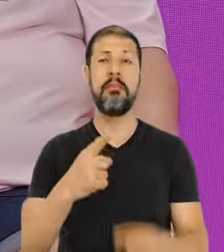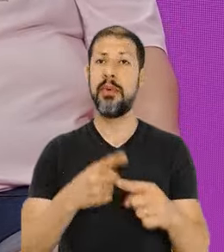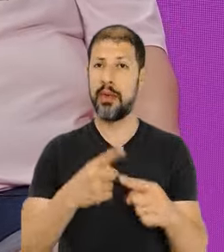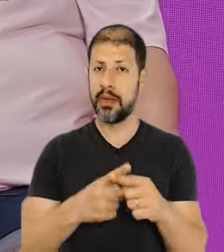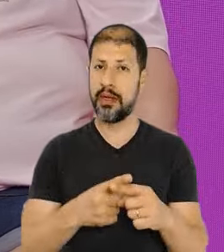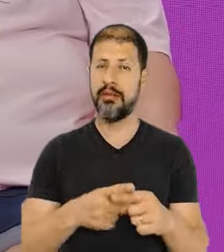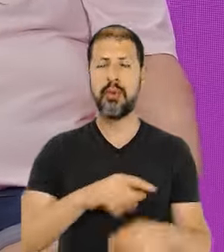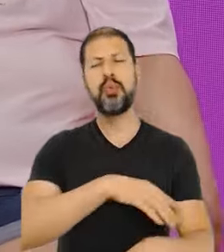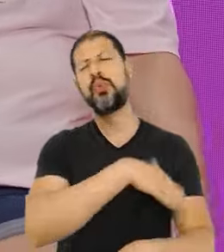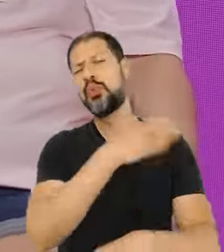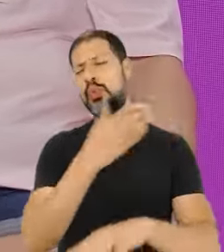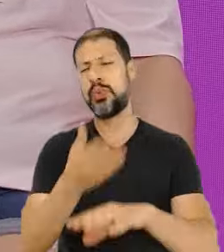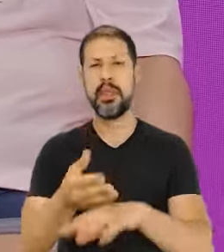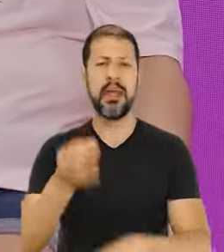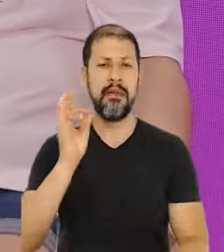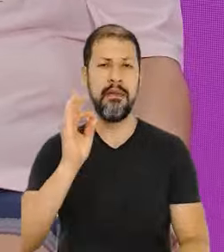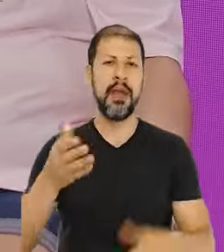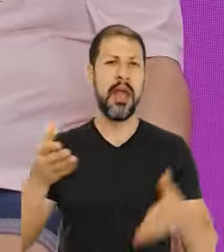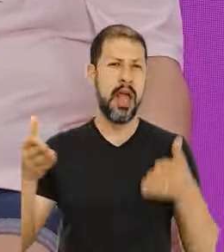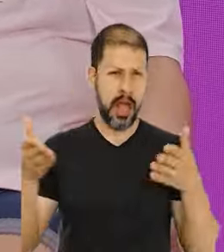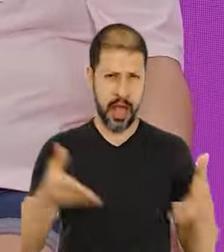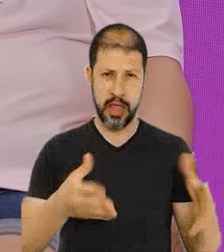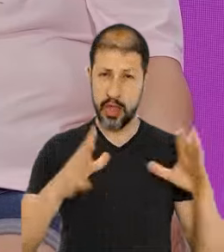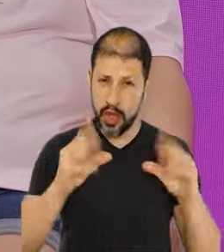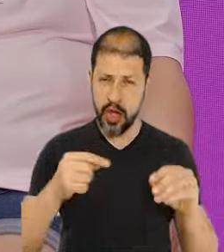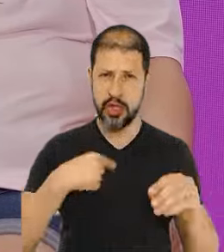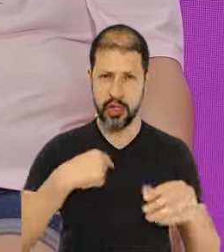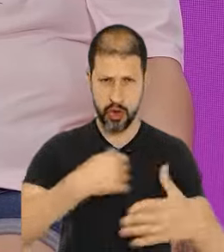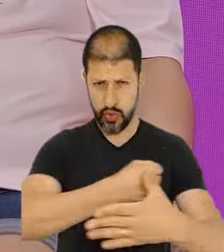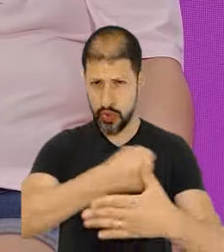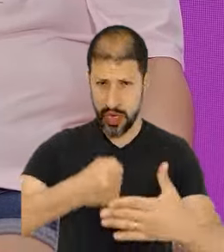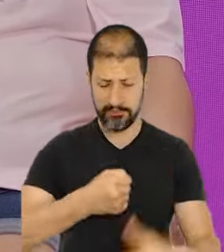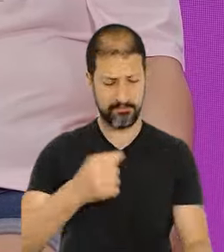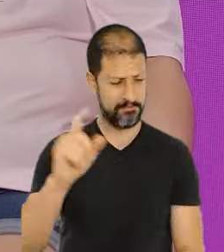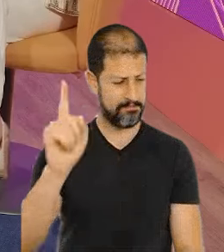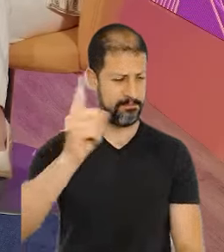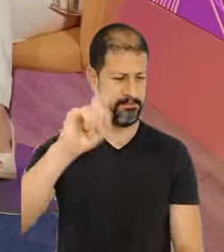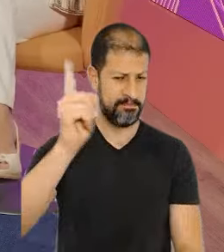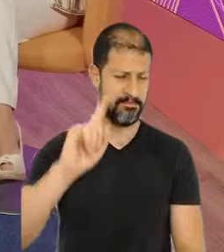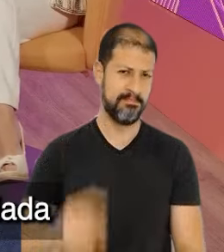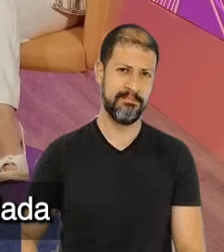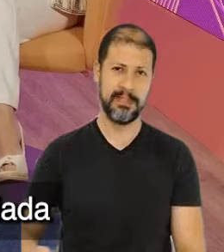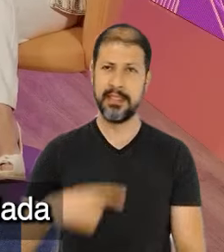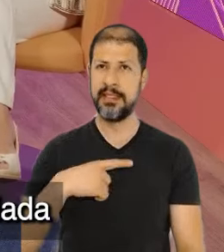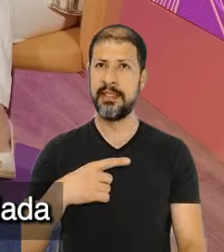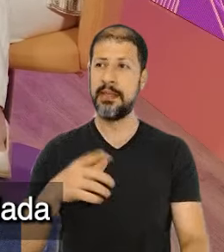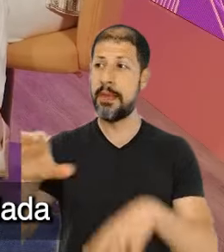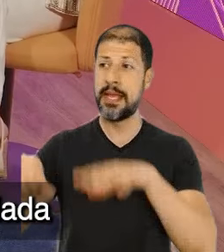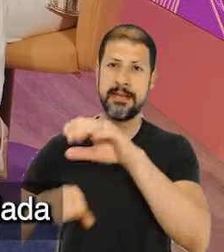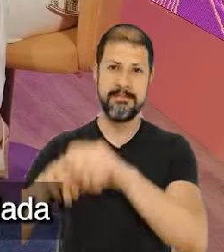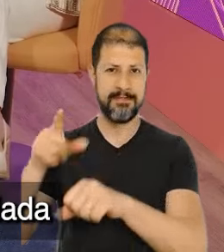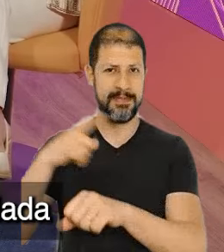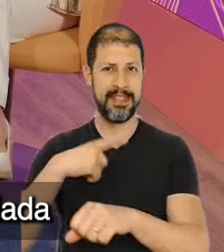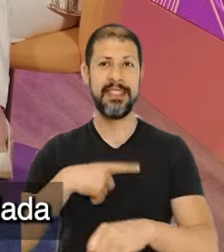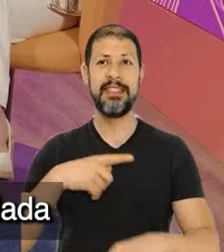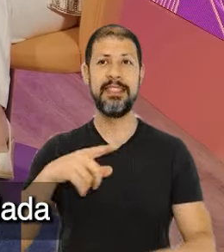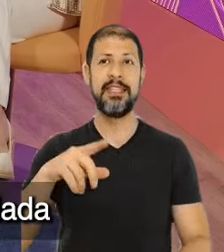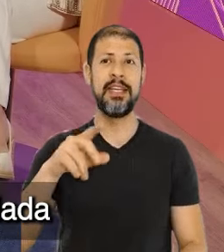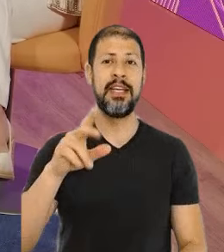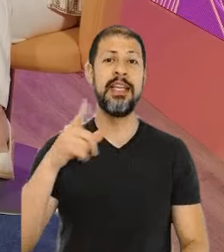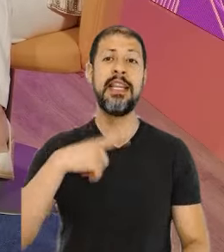gente fica o dia todo no Café chega a noite você acha que eu vou fazer janta aí eu tô pegando as marmitinhas da chefe remi